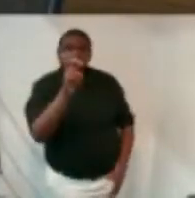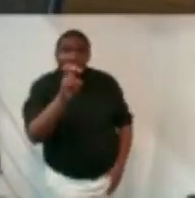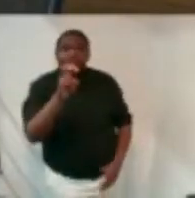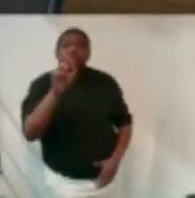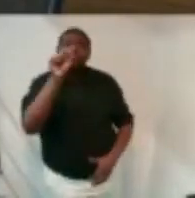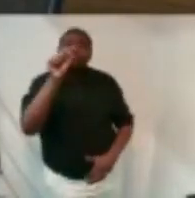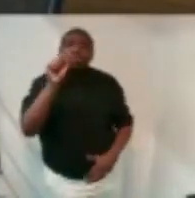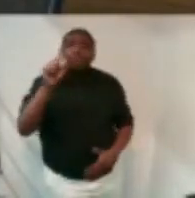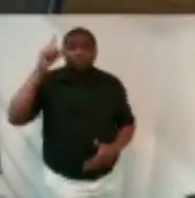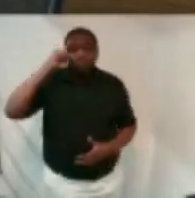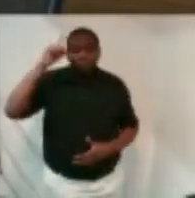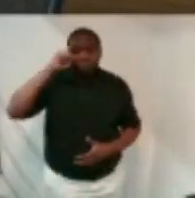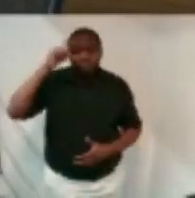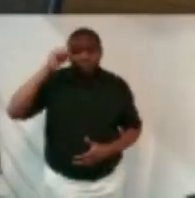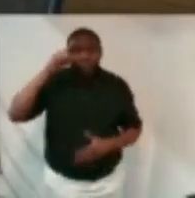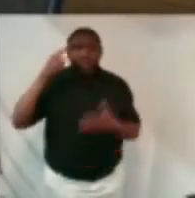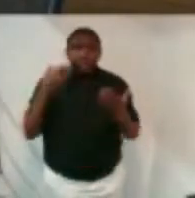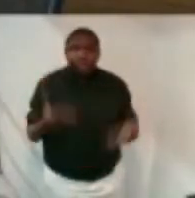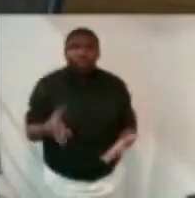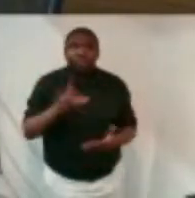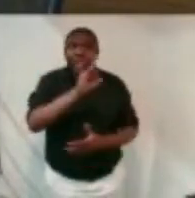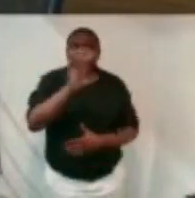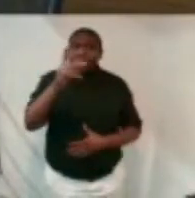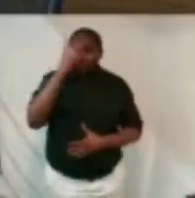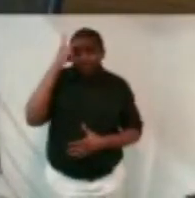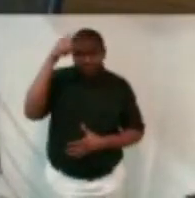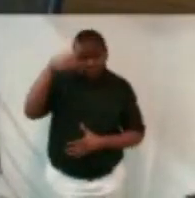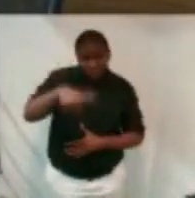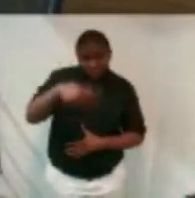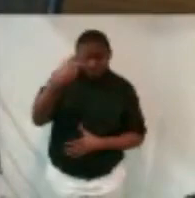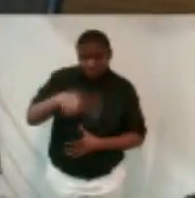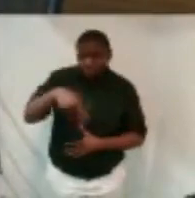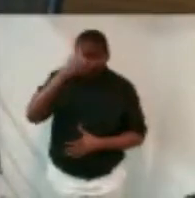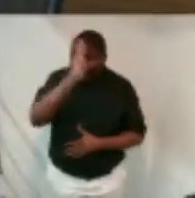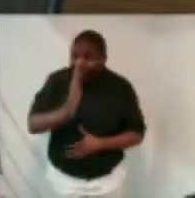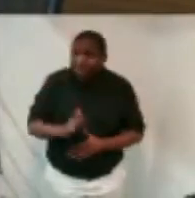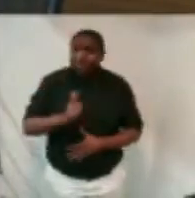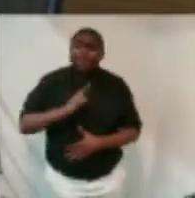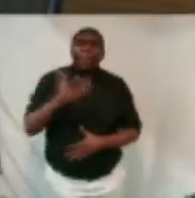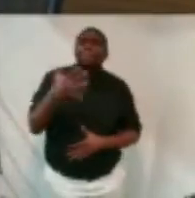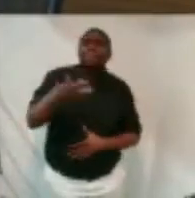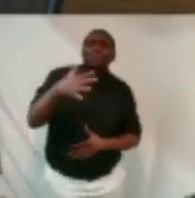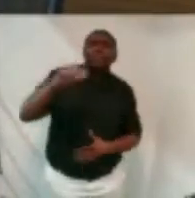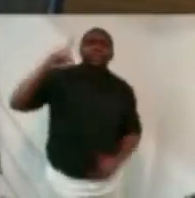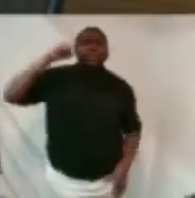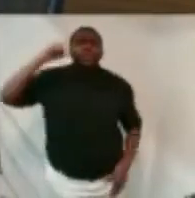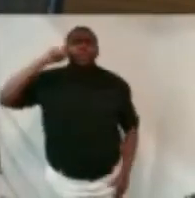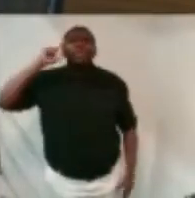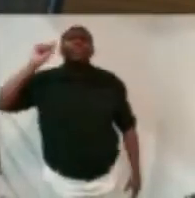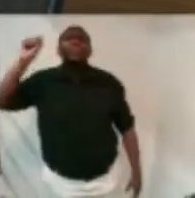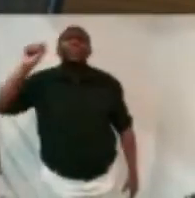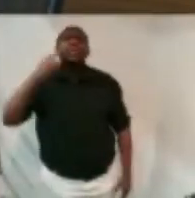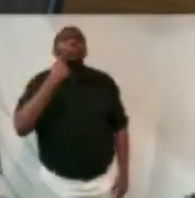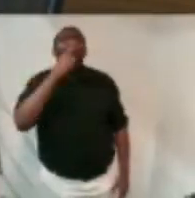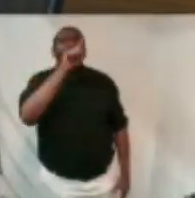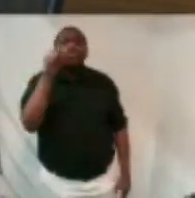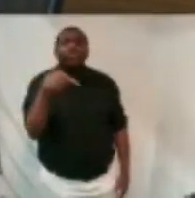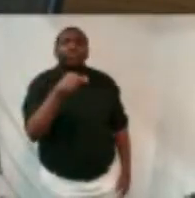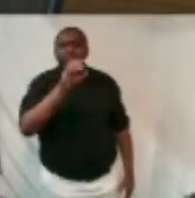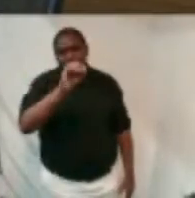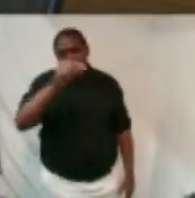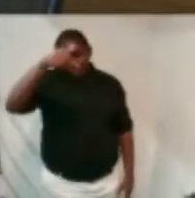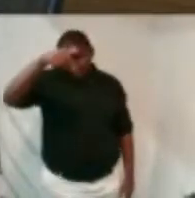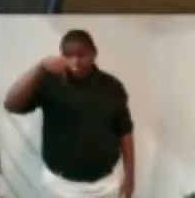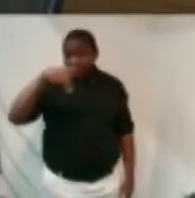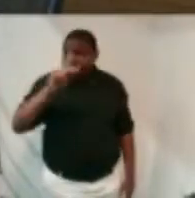toneladas diárias. Com isso, cada brasileiro gerou, em média, por dia, 1,07